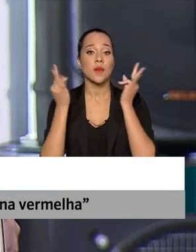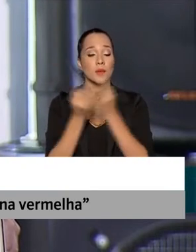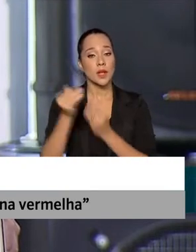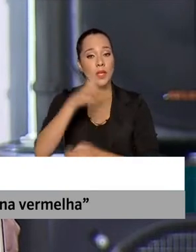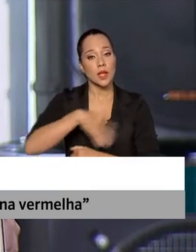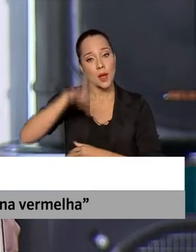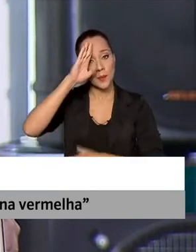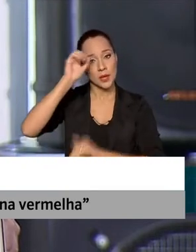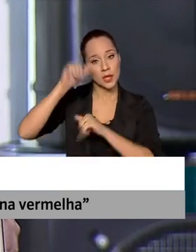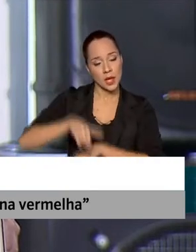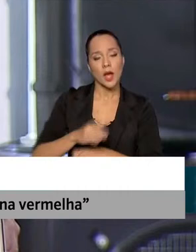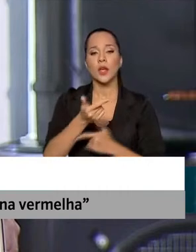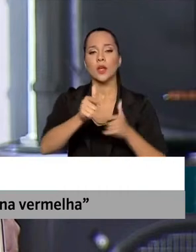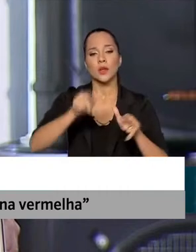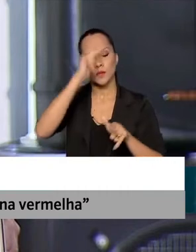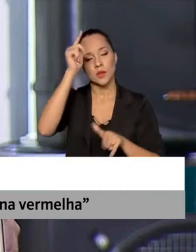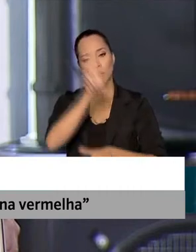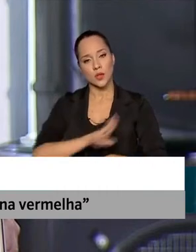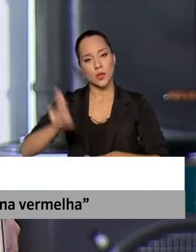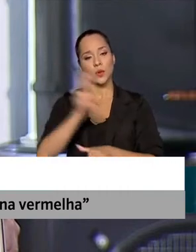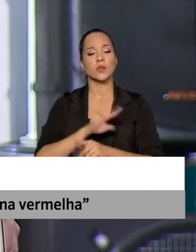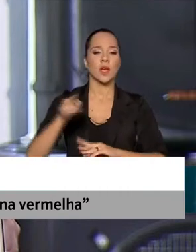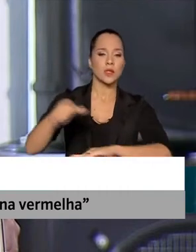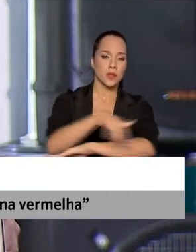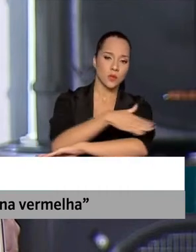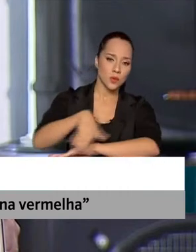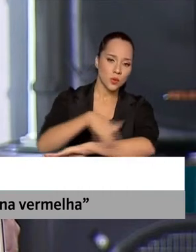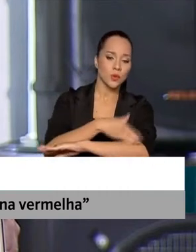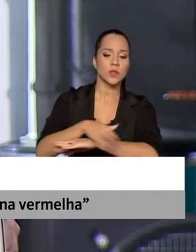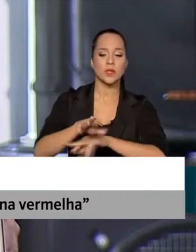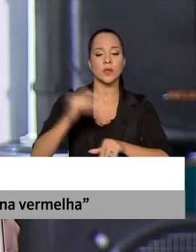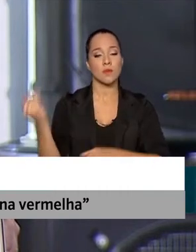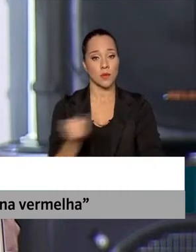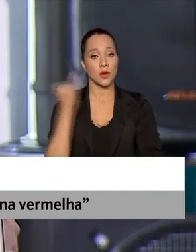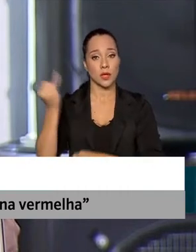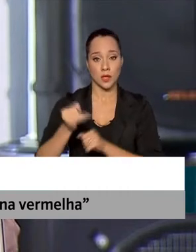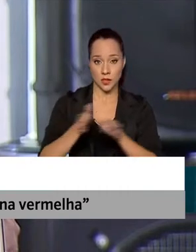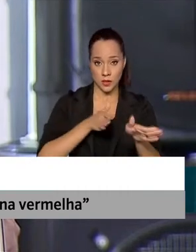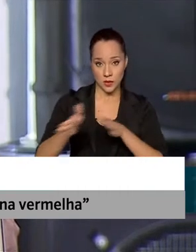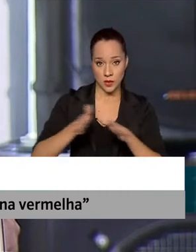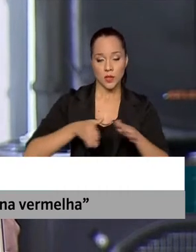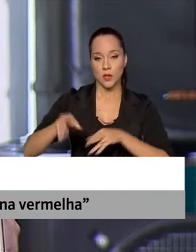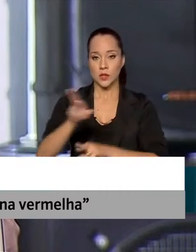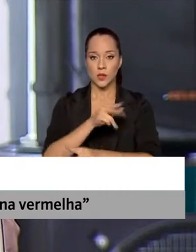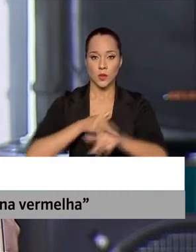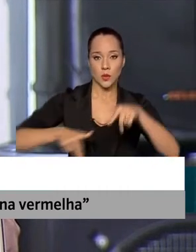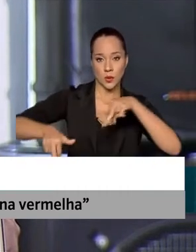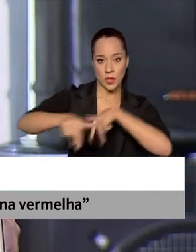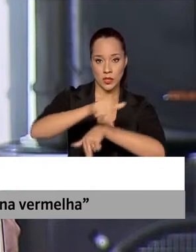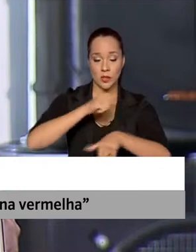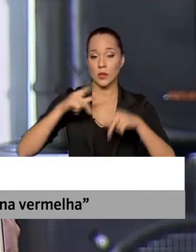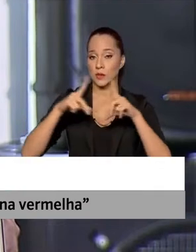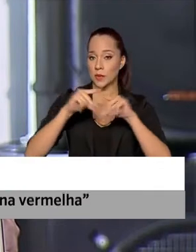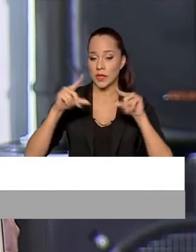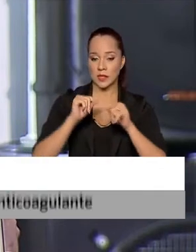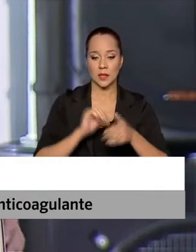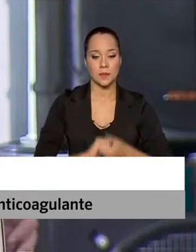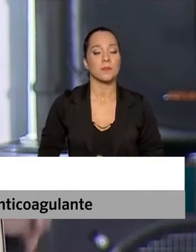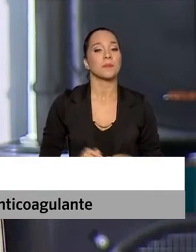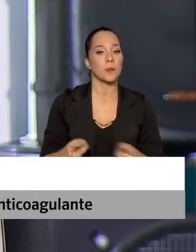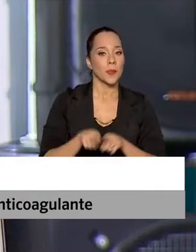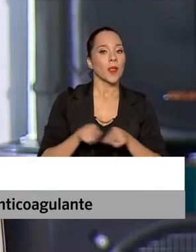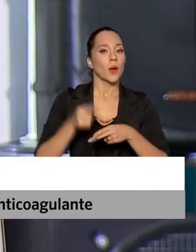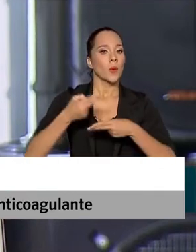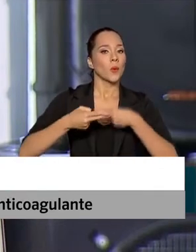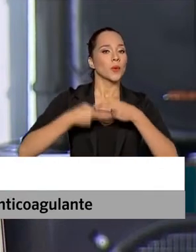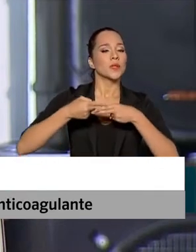militar e demais usuários desses importantes eixos de circulação de Brasília. A implantação de usinas